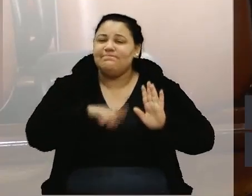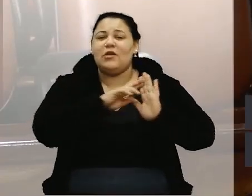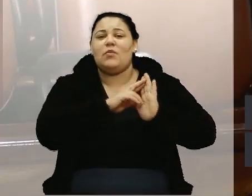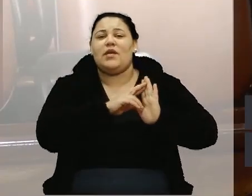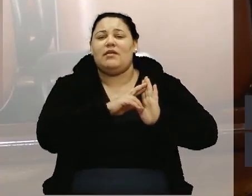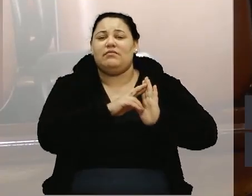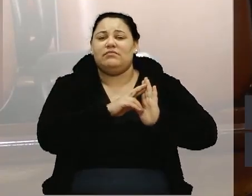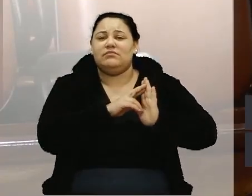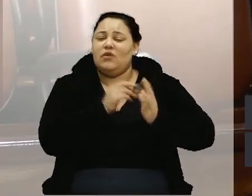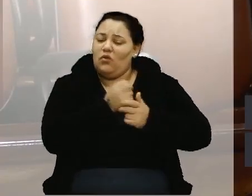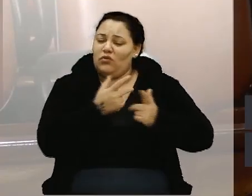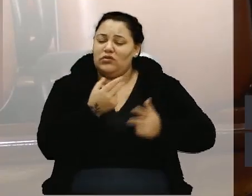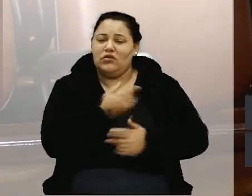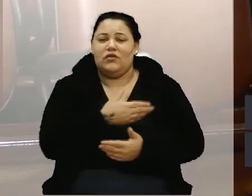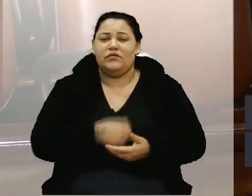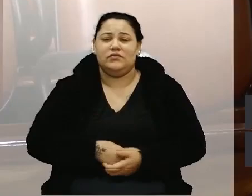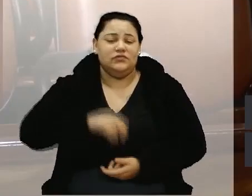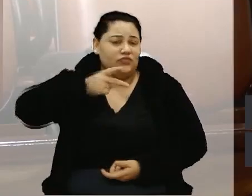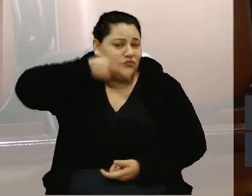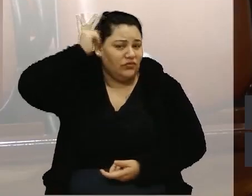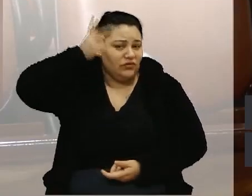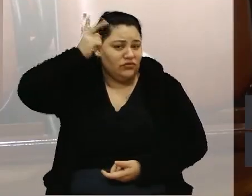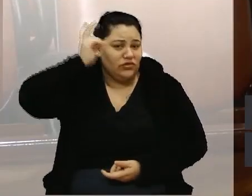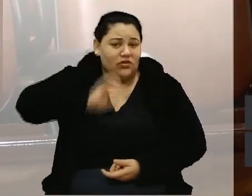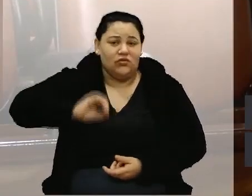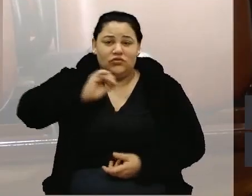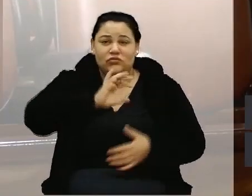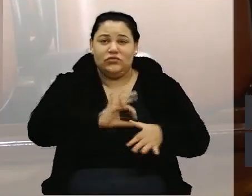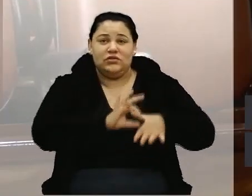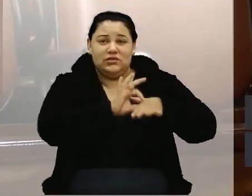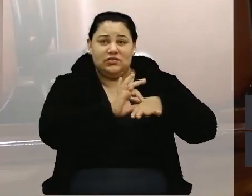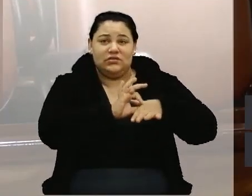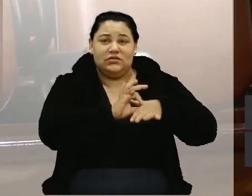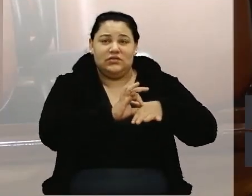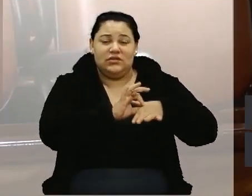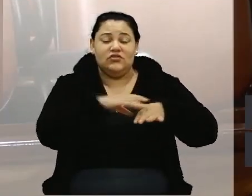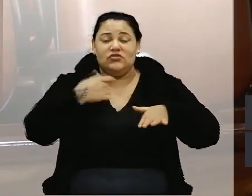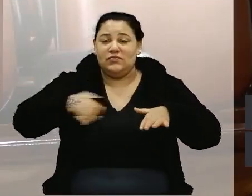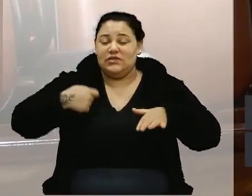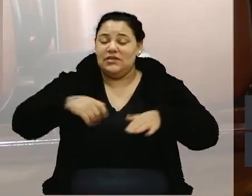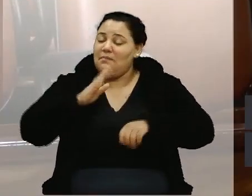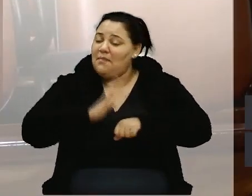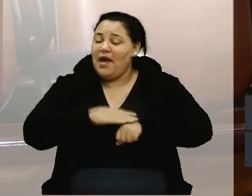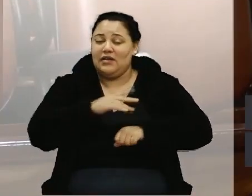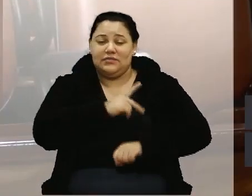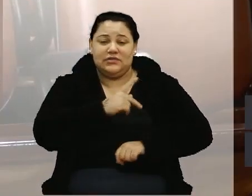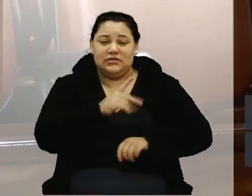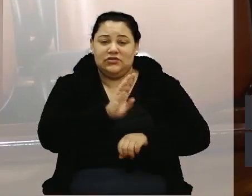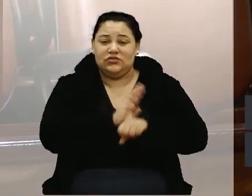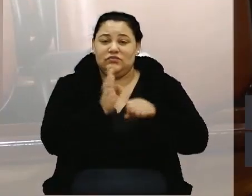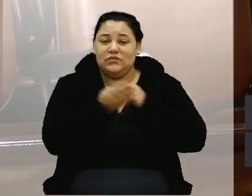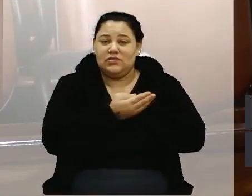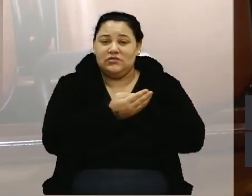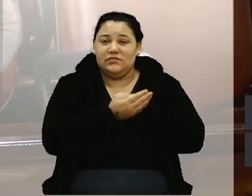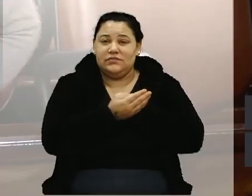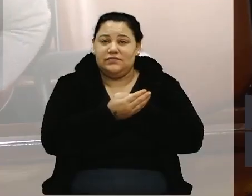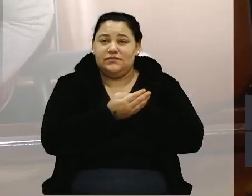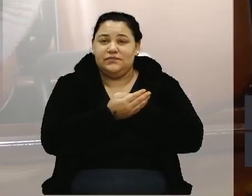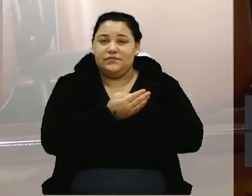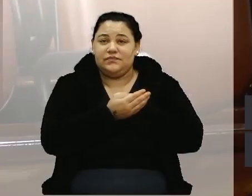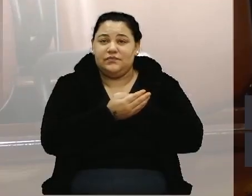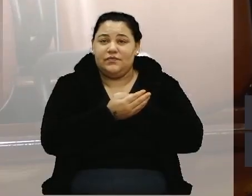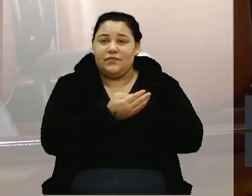O Valdir é uma ótima liderança, mas nós precisamos mais os presidentes de bairros, voltar à época